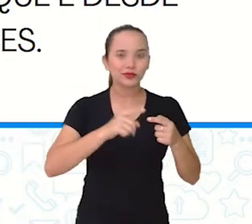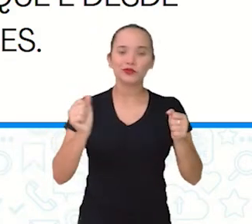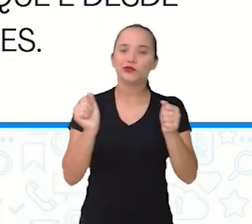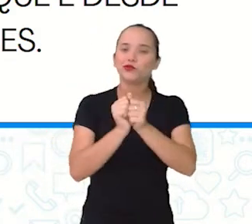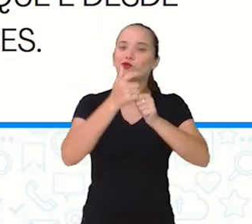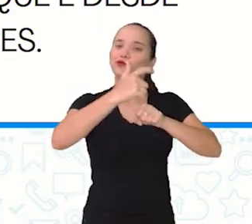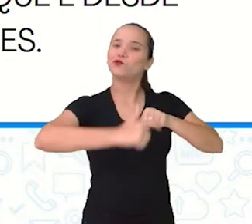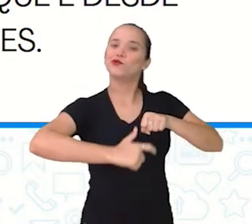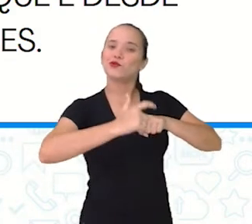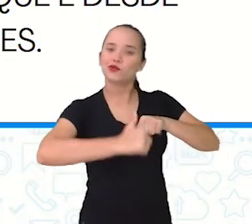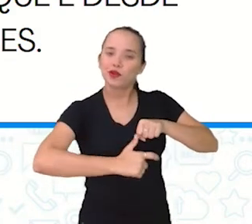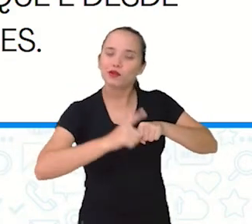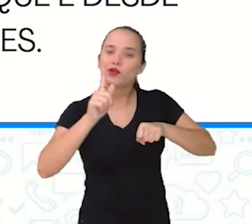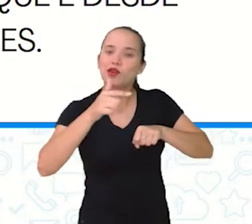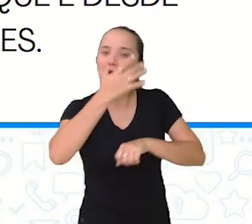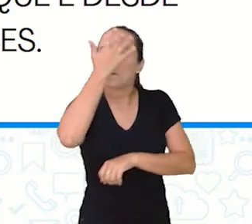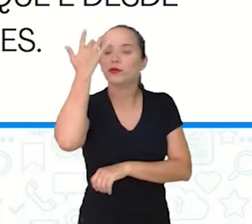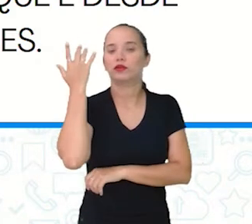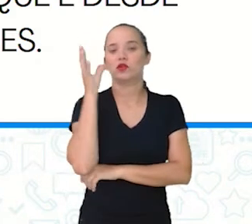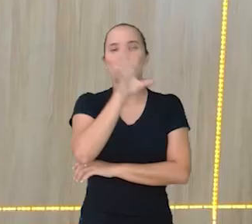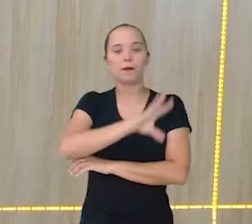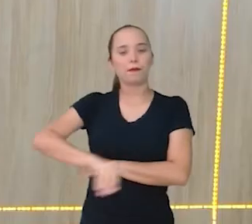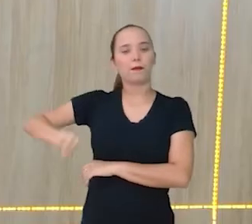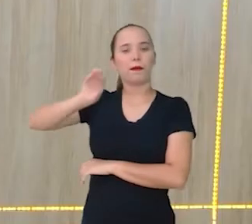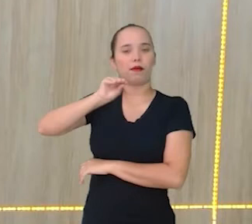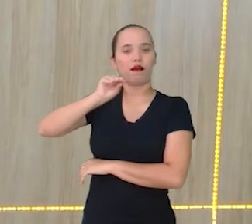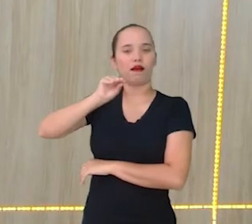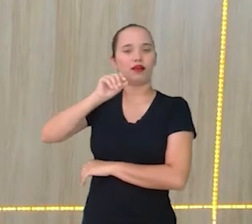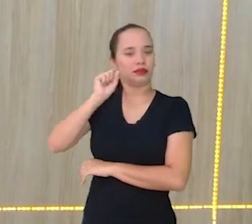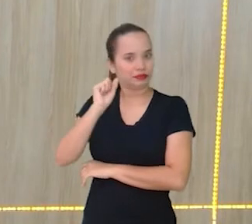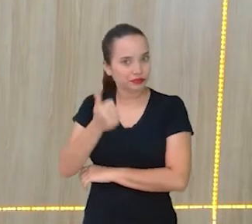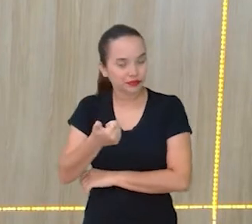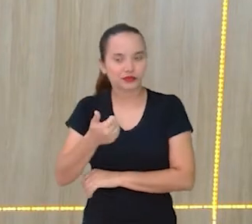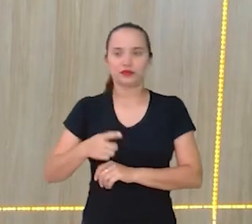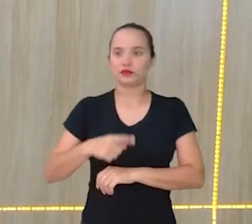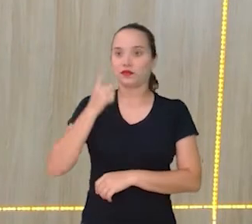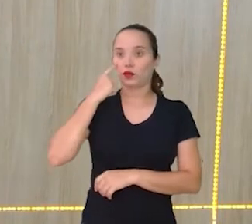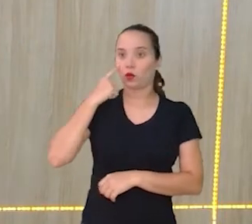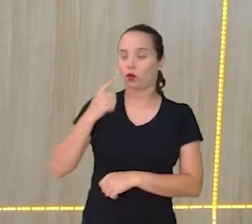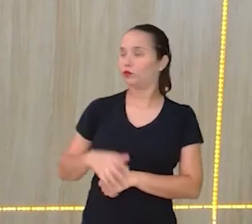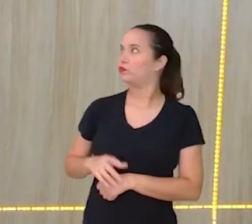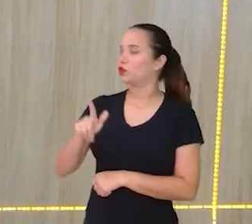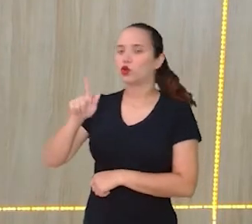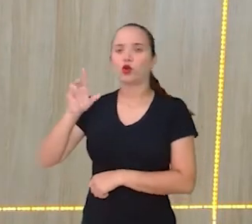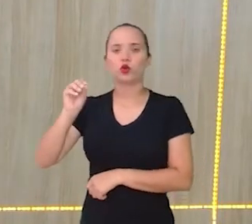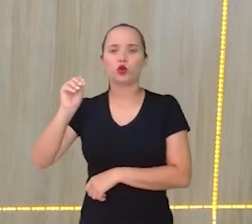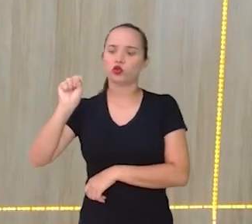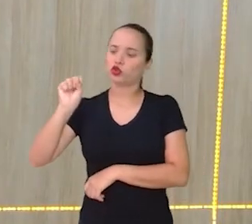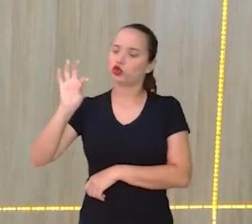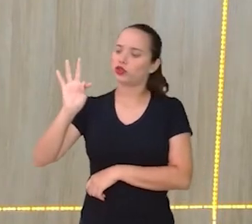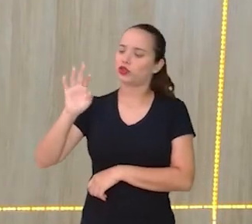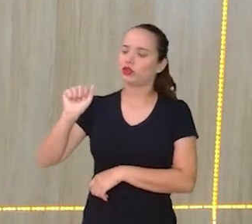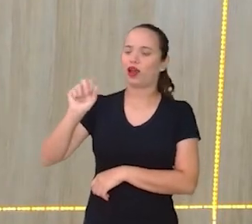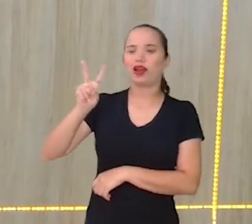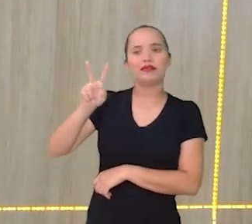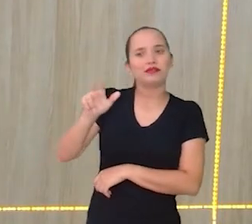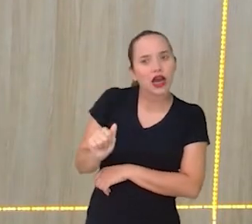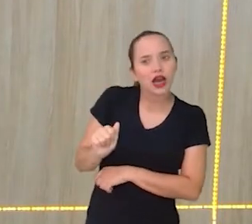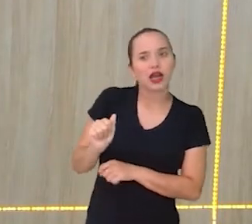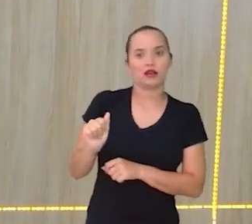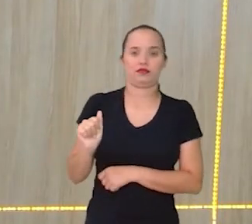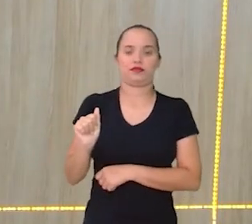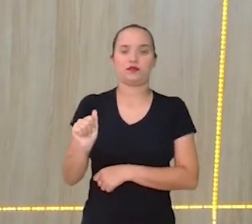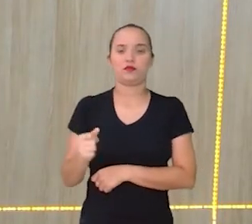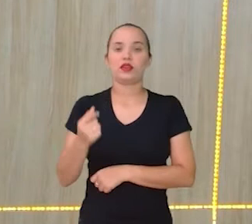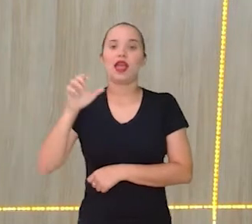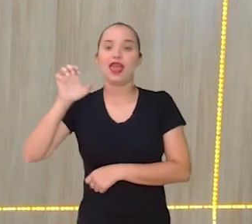com a pessoa que fala. Olha só, um menino gostava, ele passava, eles